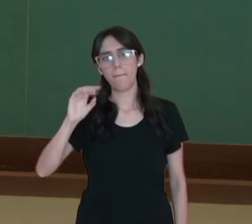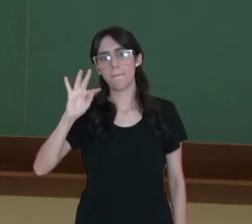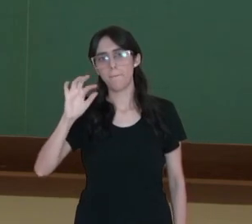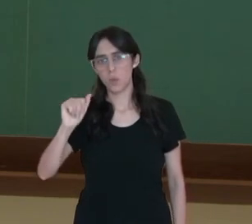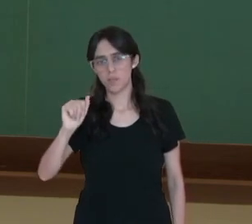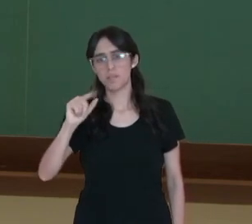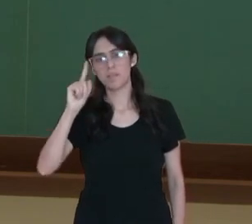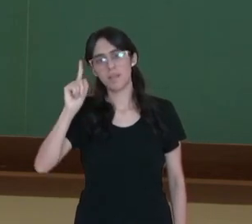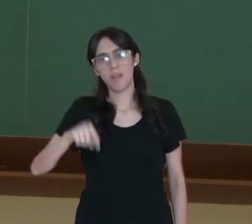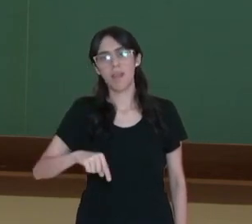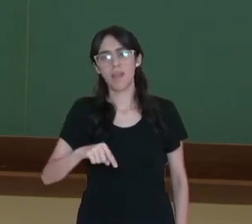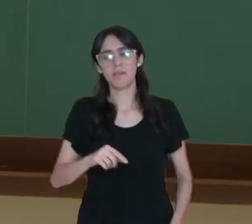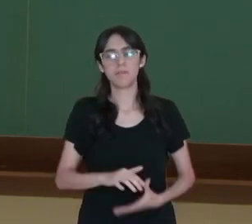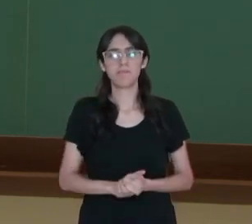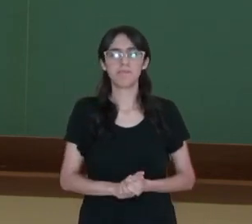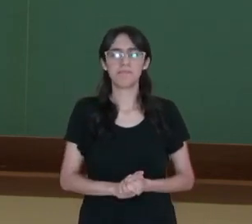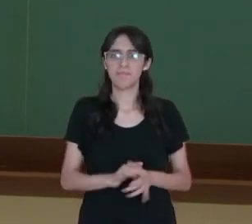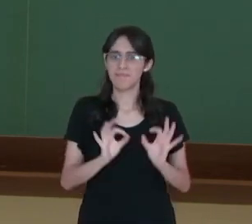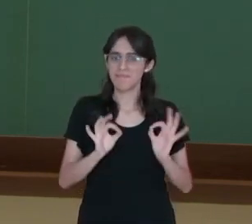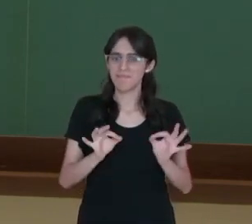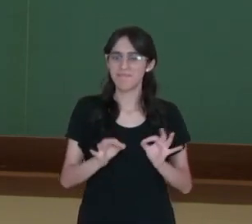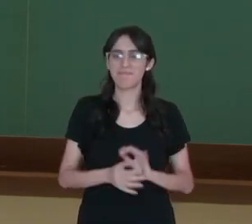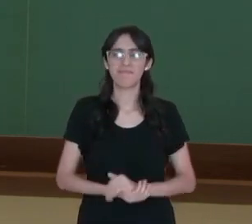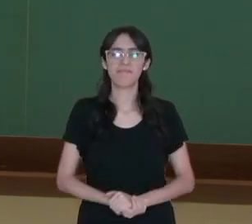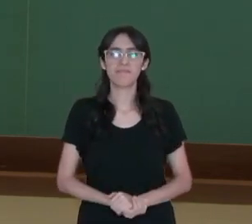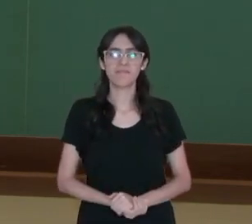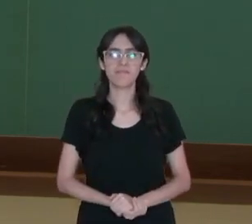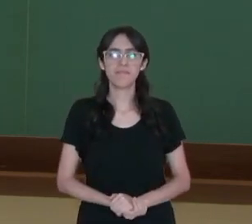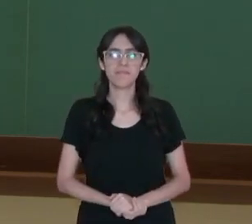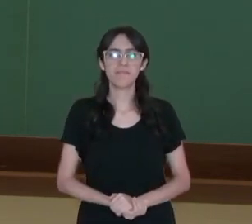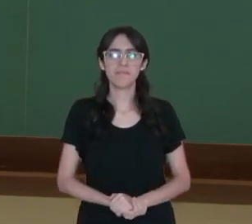de síntese ou adição, certo?